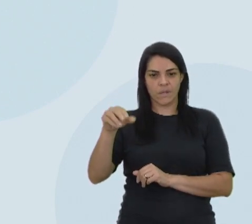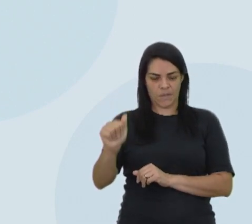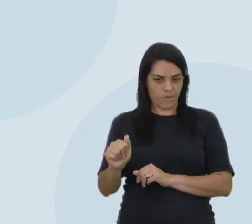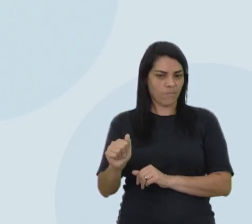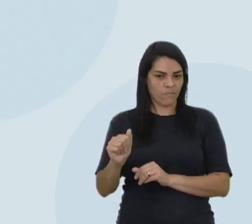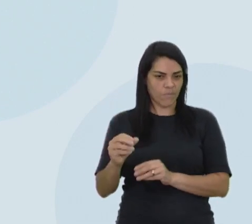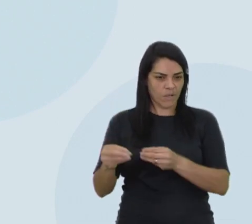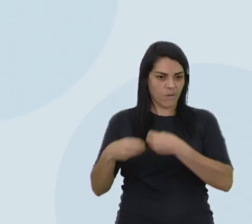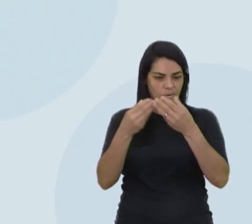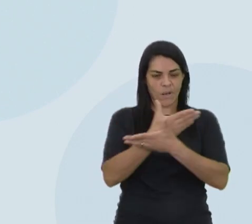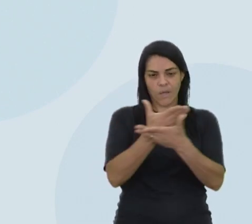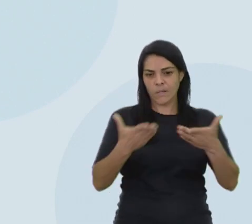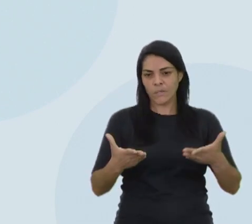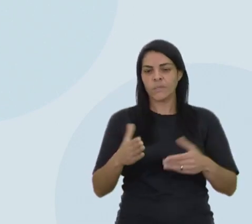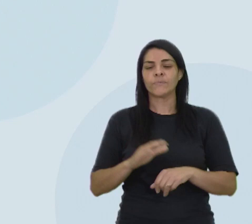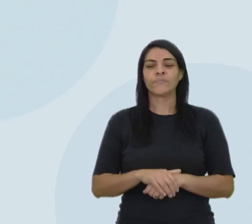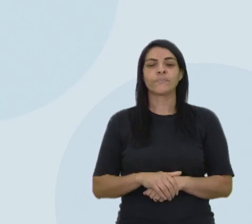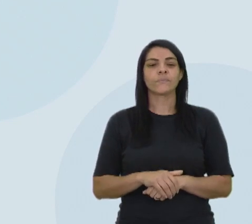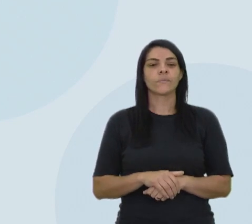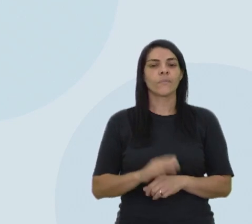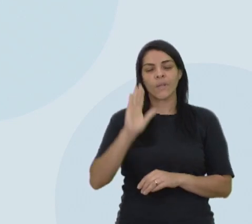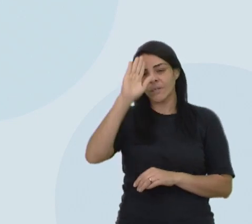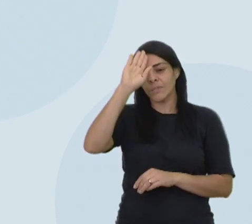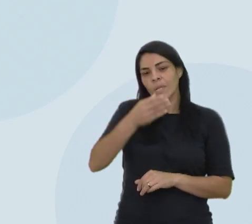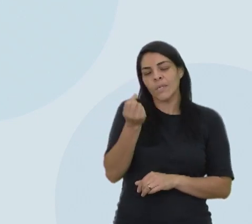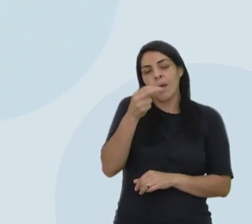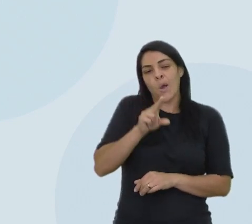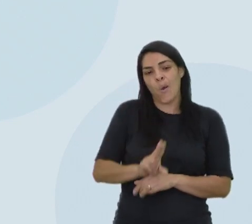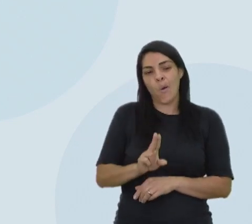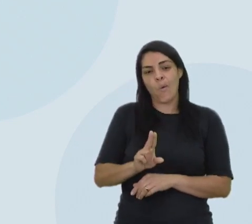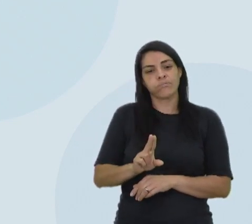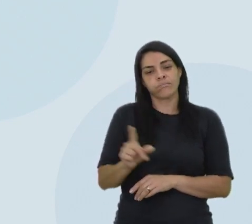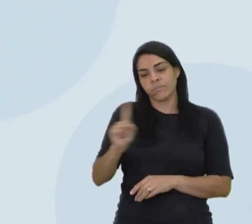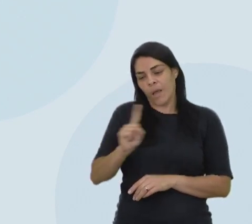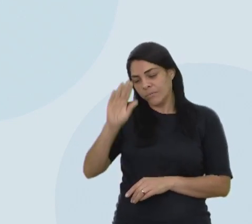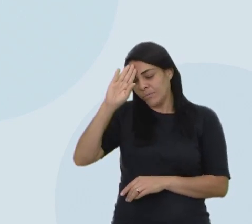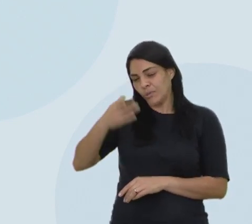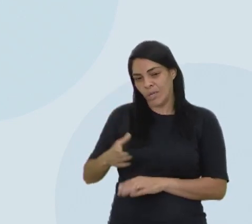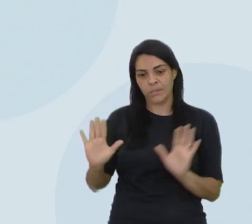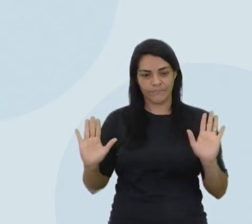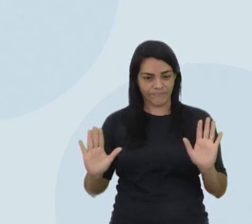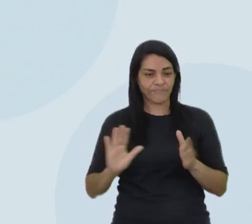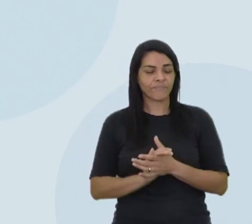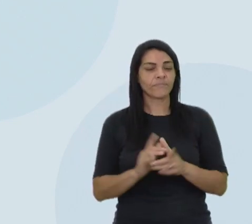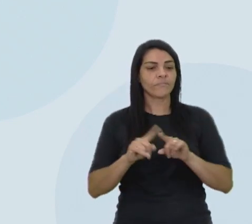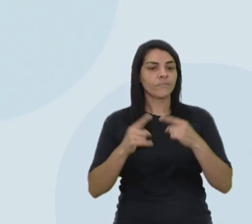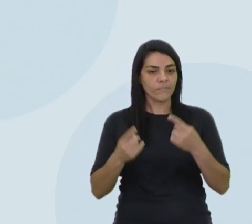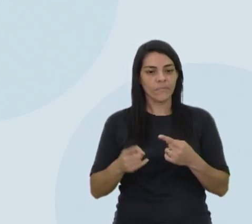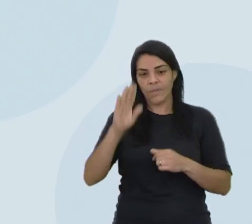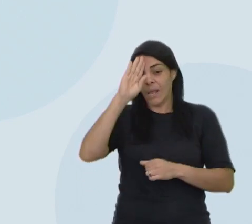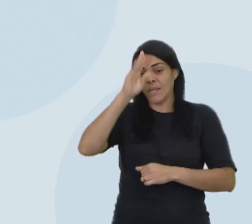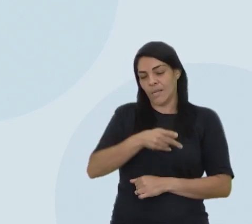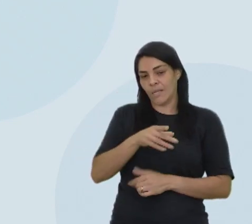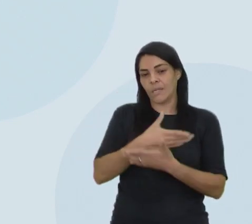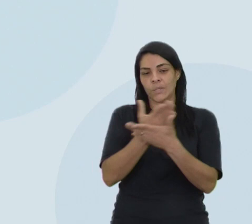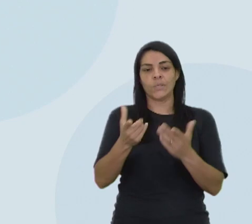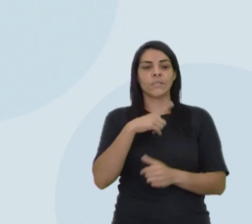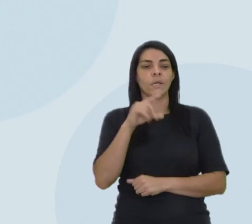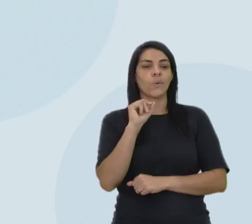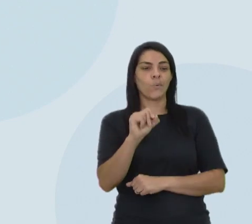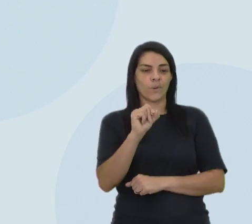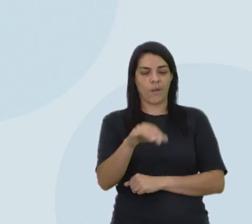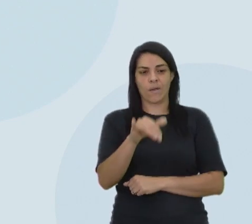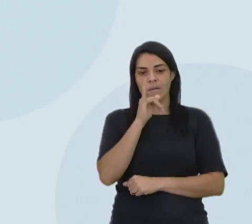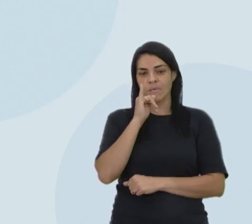tá? Seja, obviamente, da forma direta ou de forma indireta, tá? Então, de forma direta, a gente tem, por